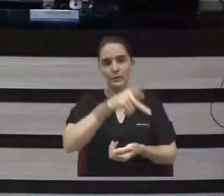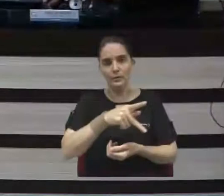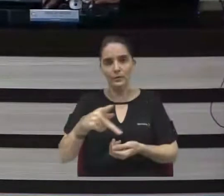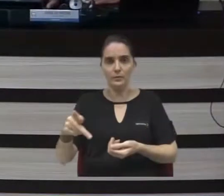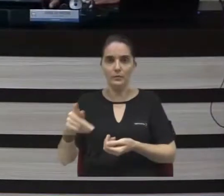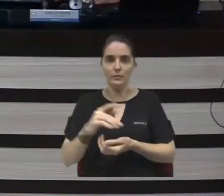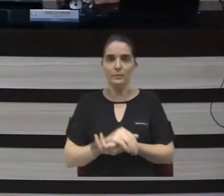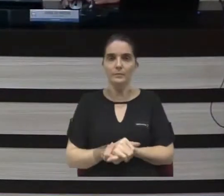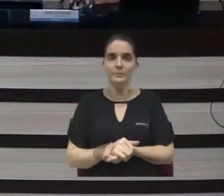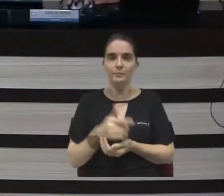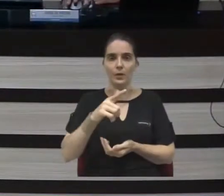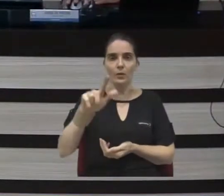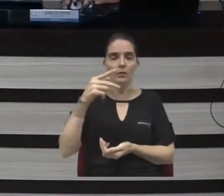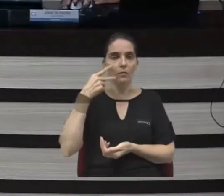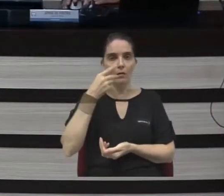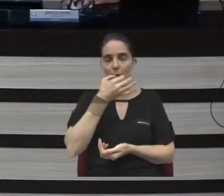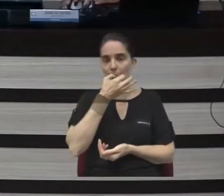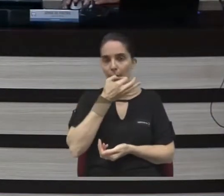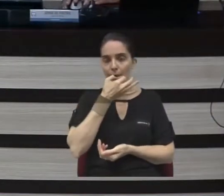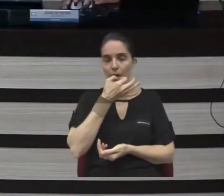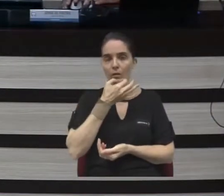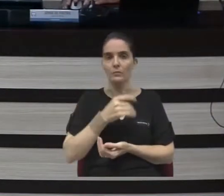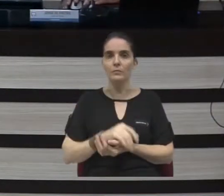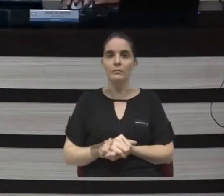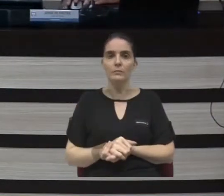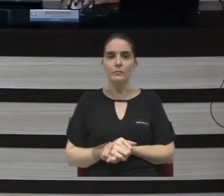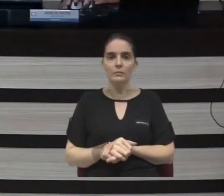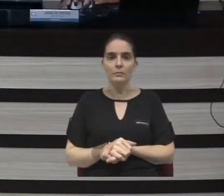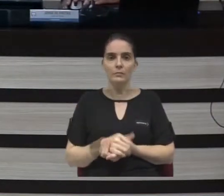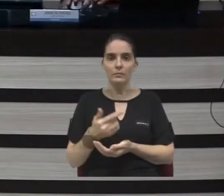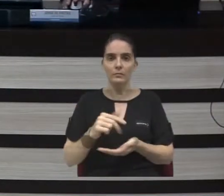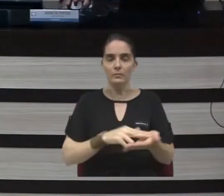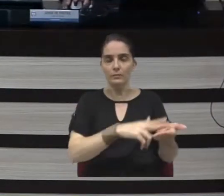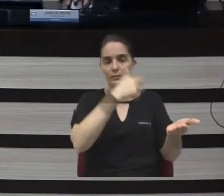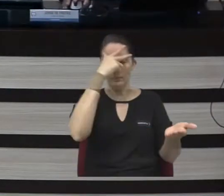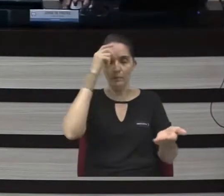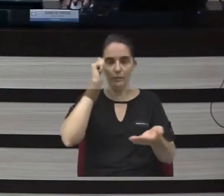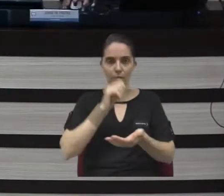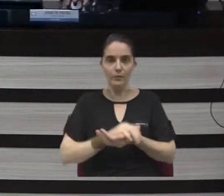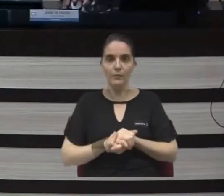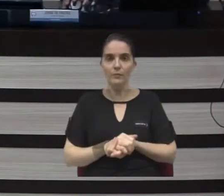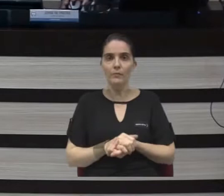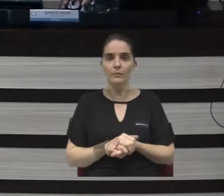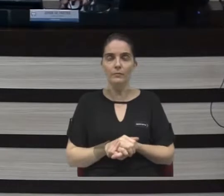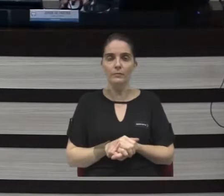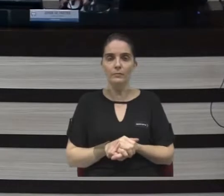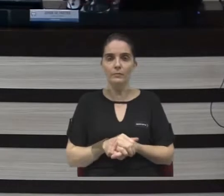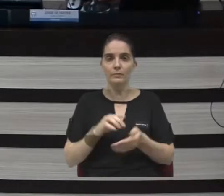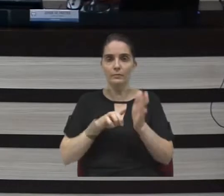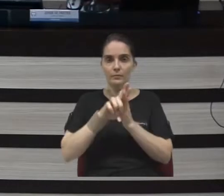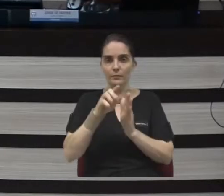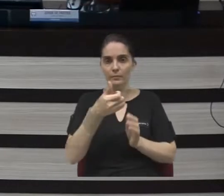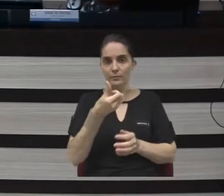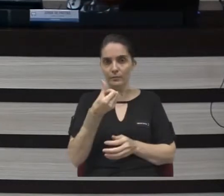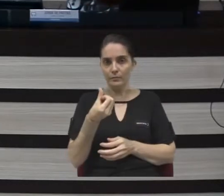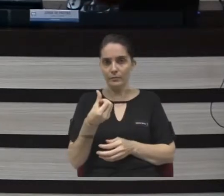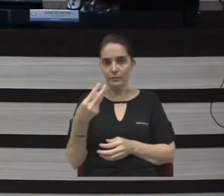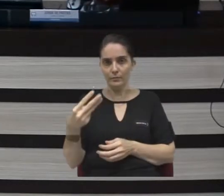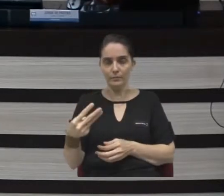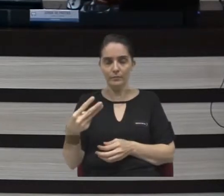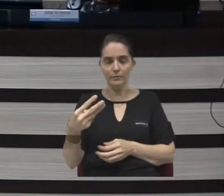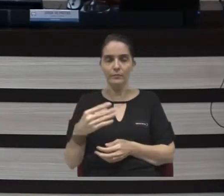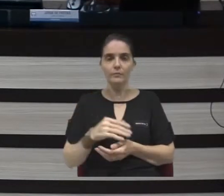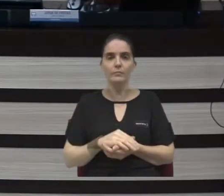algum vereador deseja discutir o requerimento? Não havendo, será encaminhado ao Executivo. Requerimento 163/2019 requer